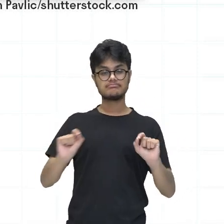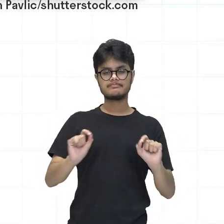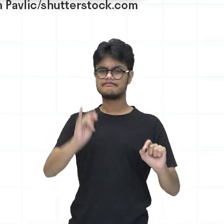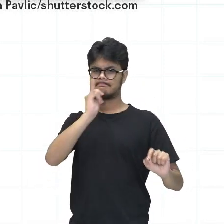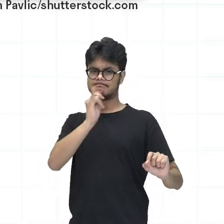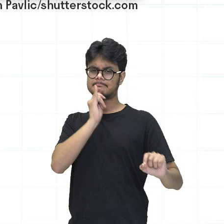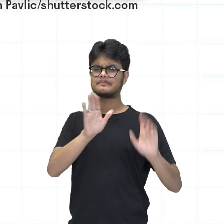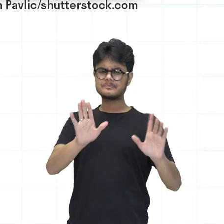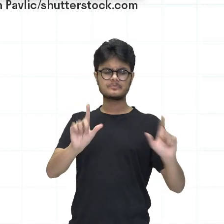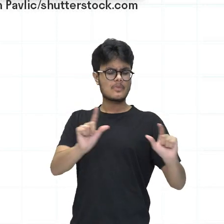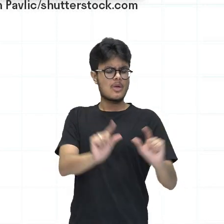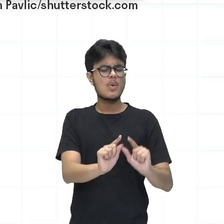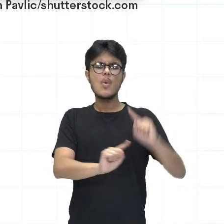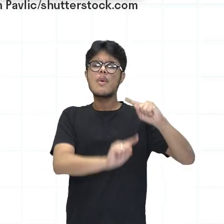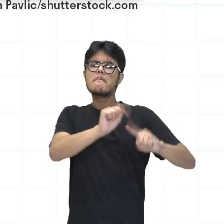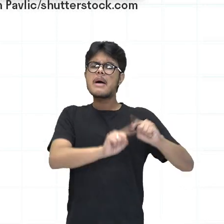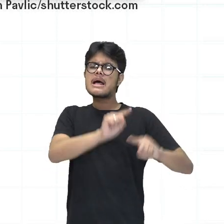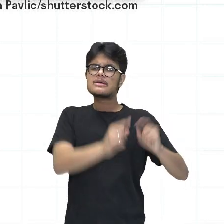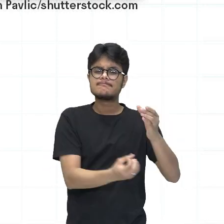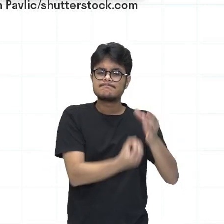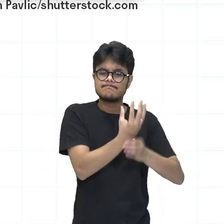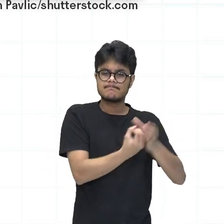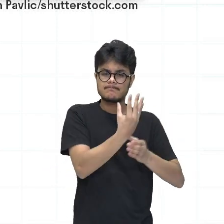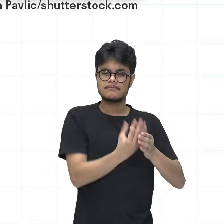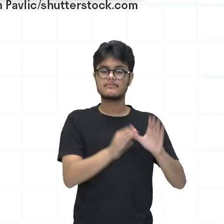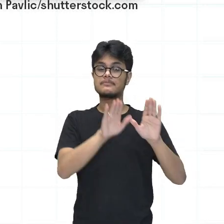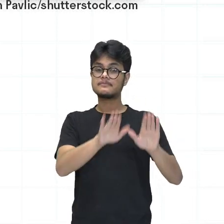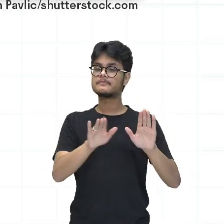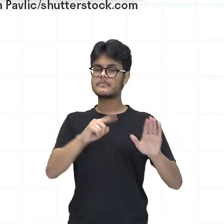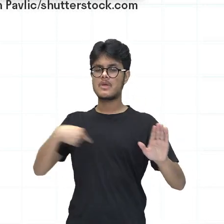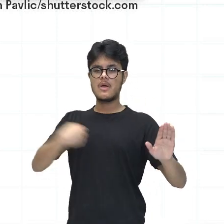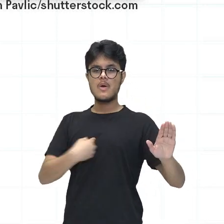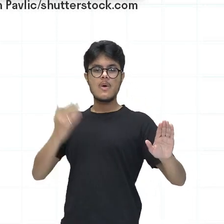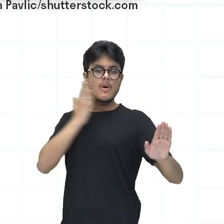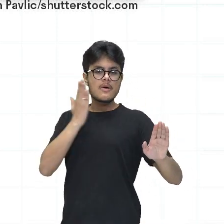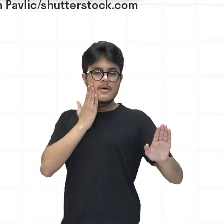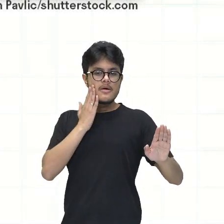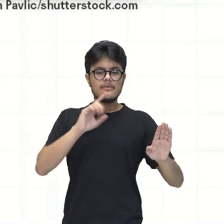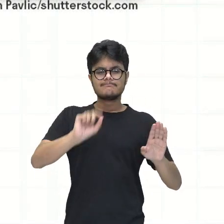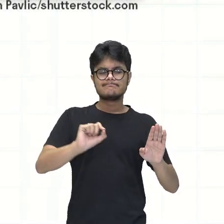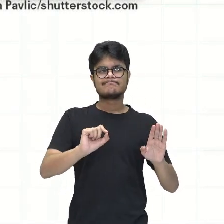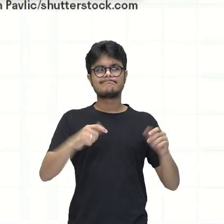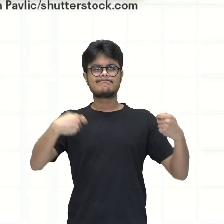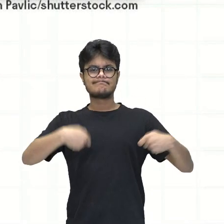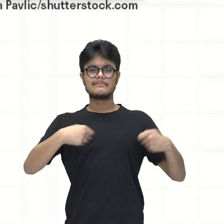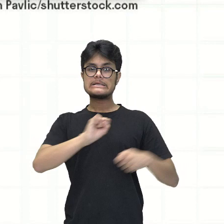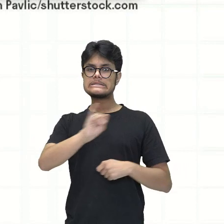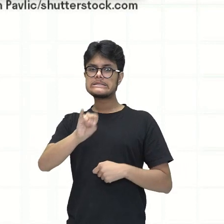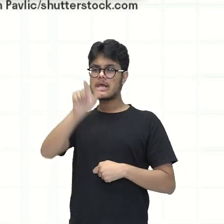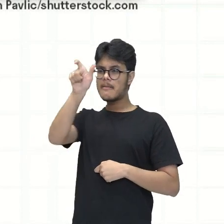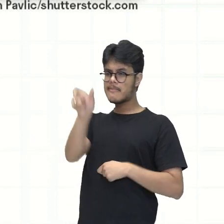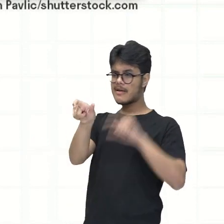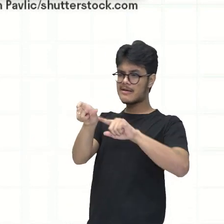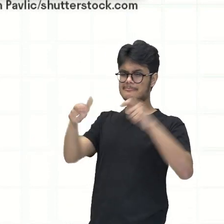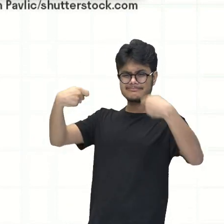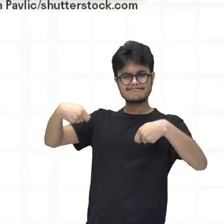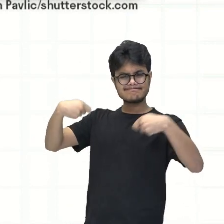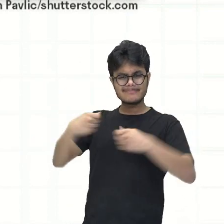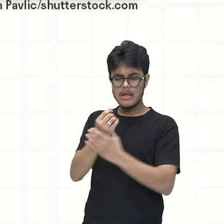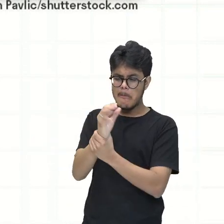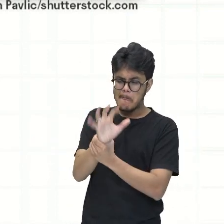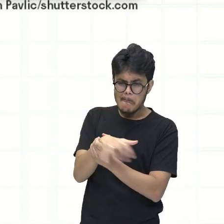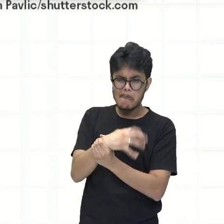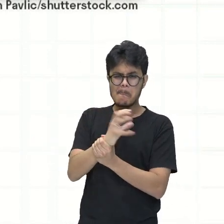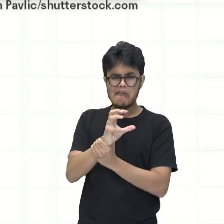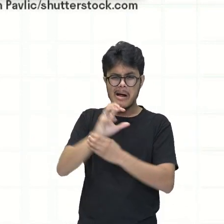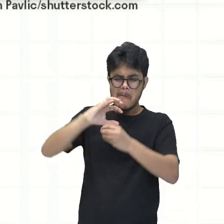em pequena escala, é que, como dependia de um trabalho artesanal, em